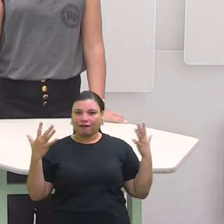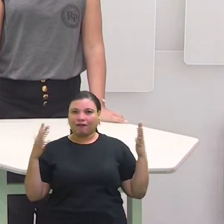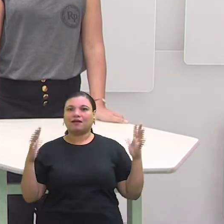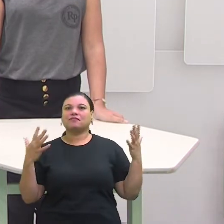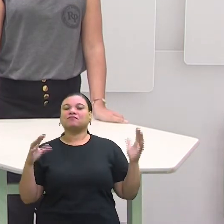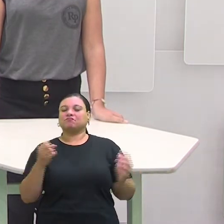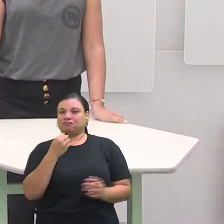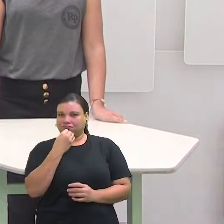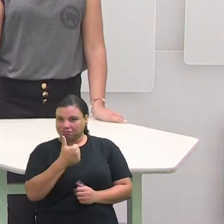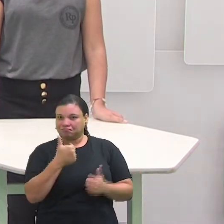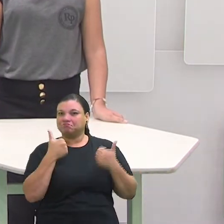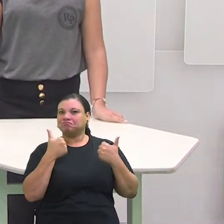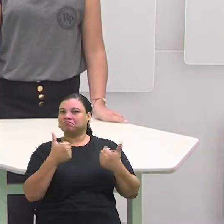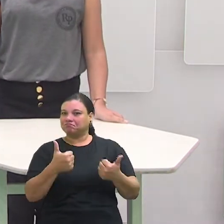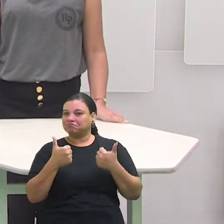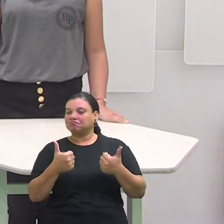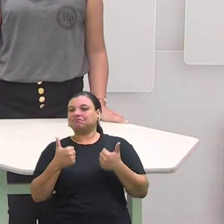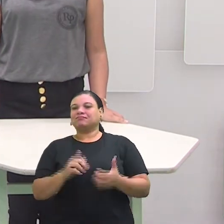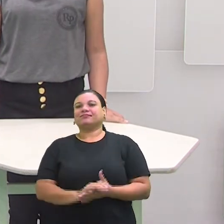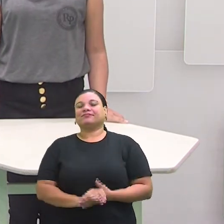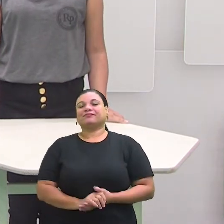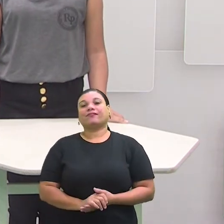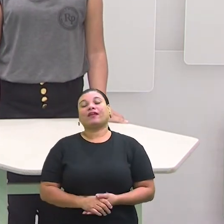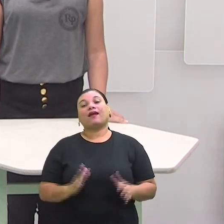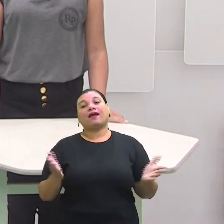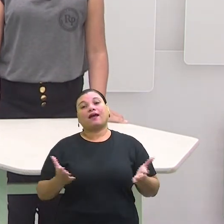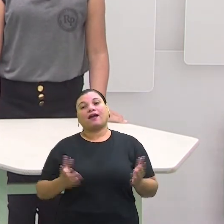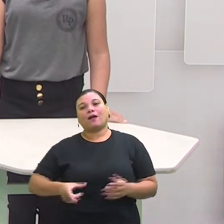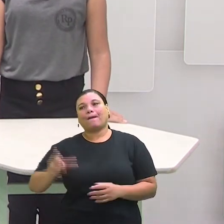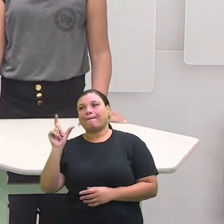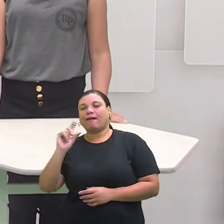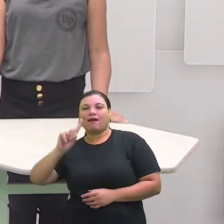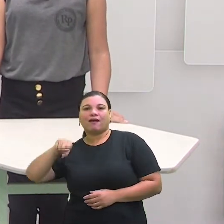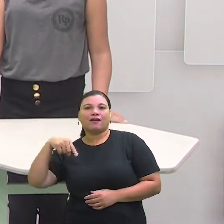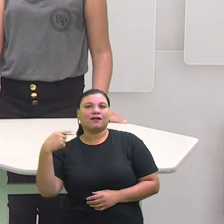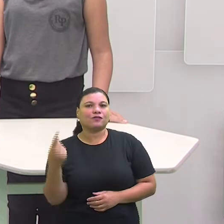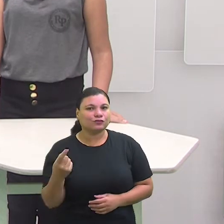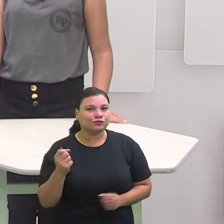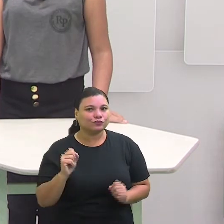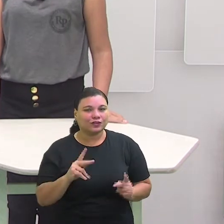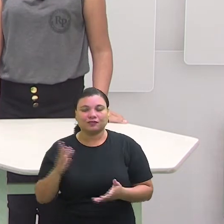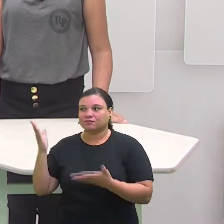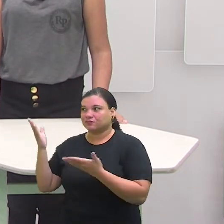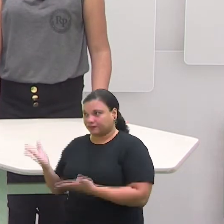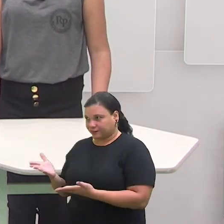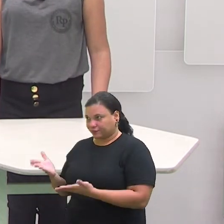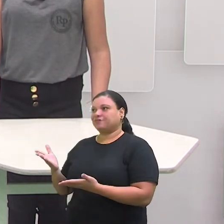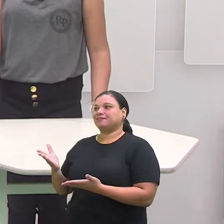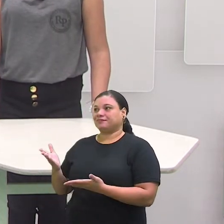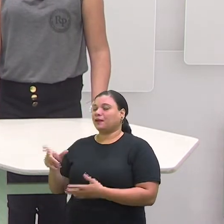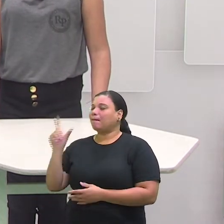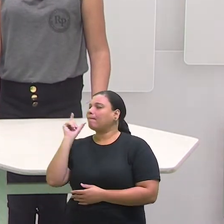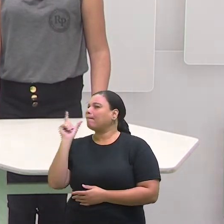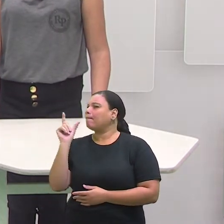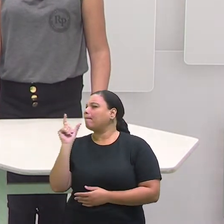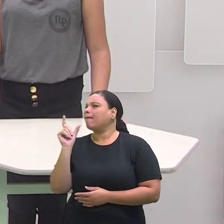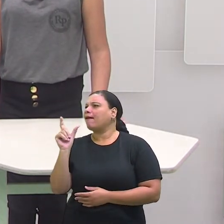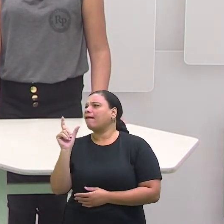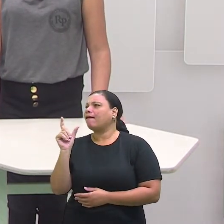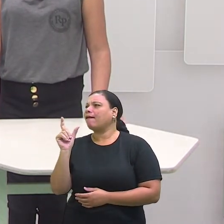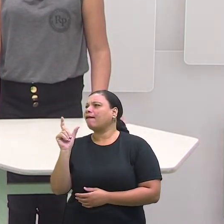Muito bom. Agora vamos para a próxima palavra. Nicole, a sua palavra